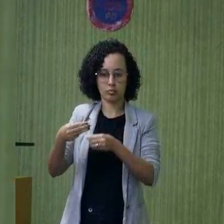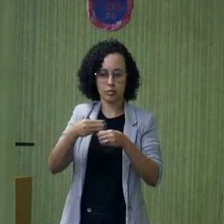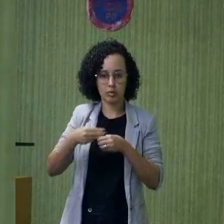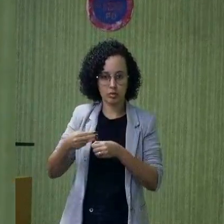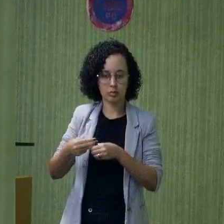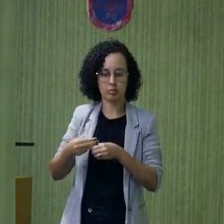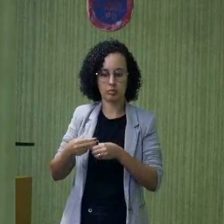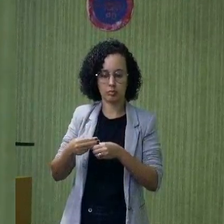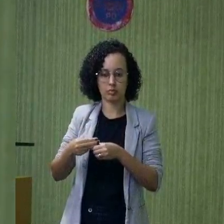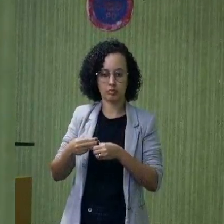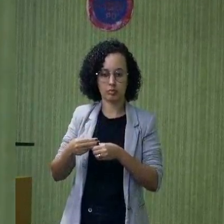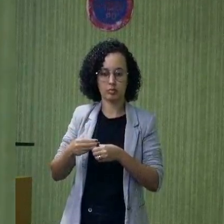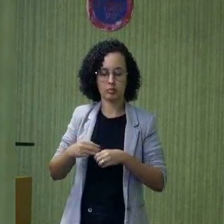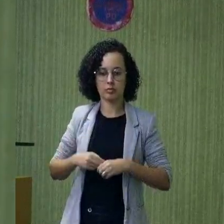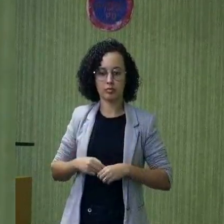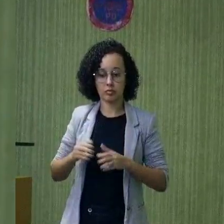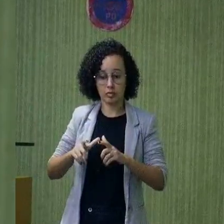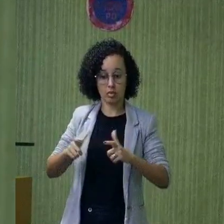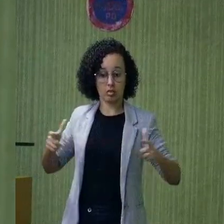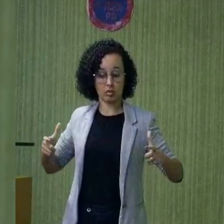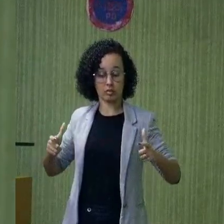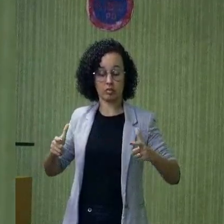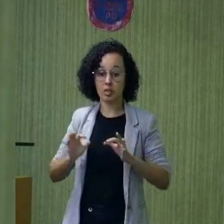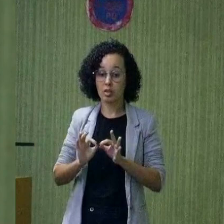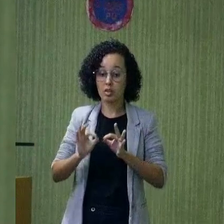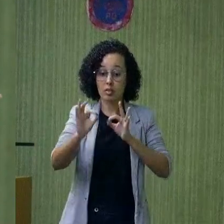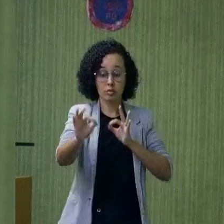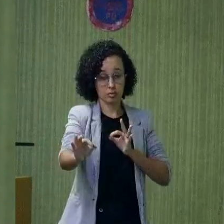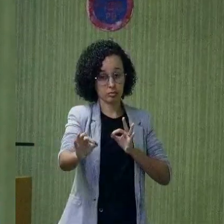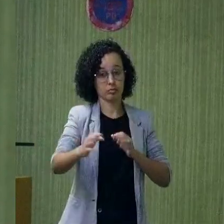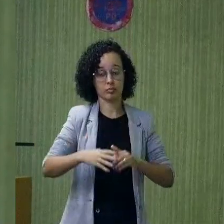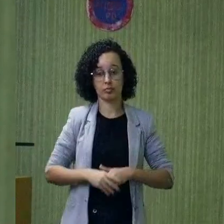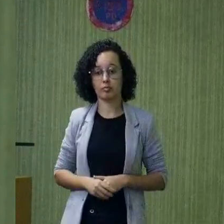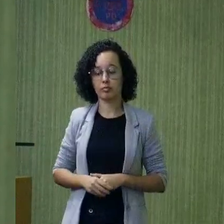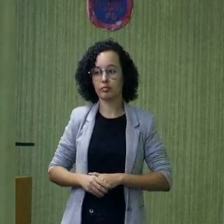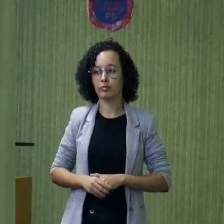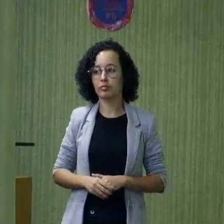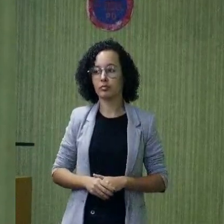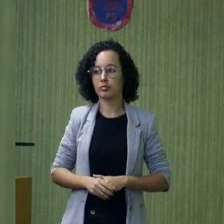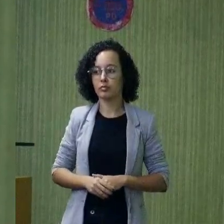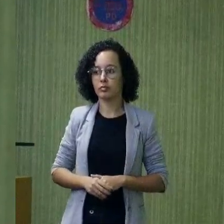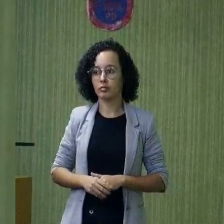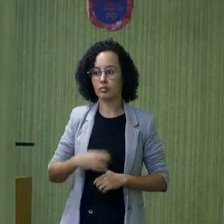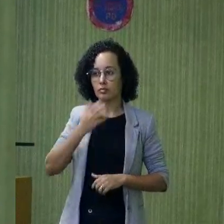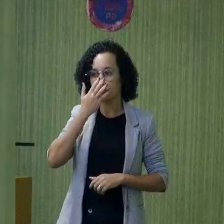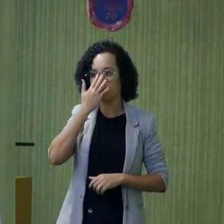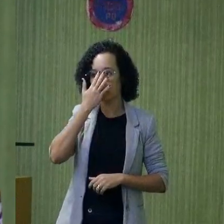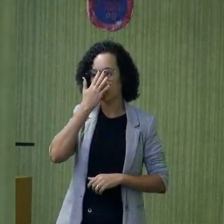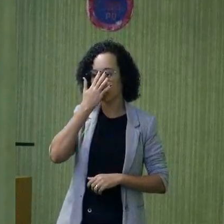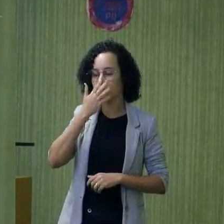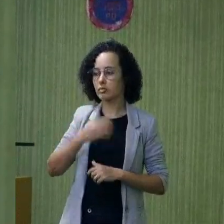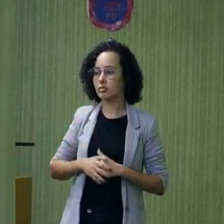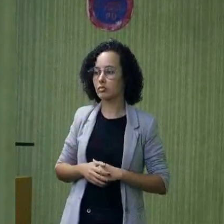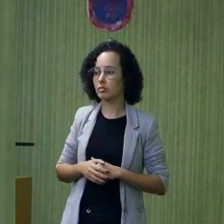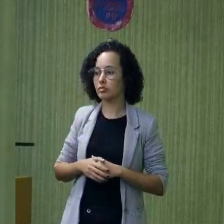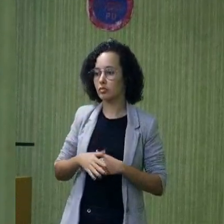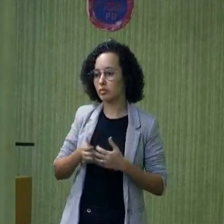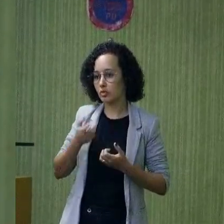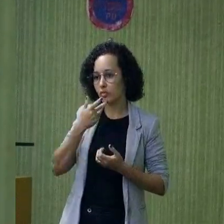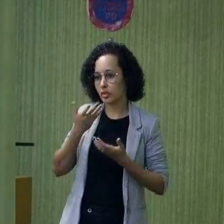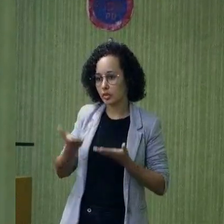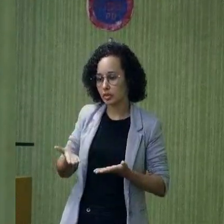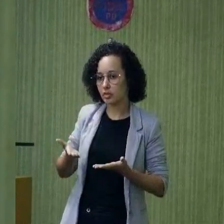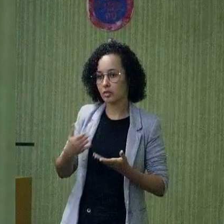digo eles são muito grande e é muito longe para você chegar lá né então eu queria dizer isso e que eu